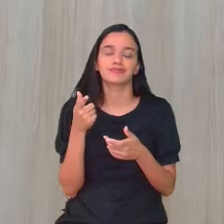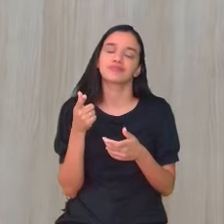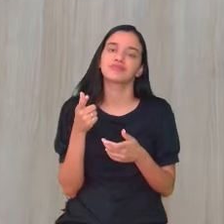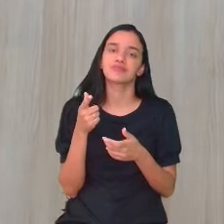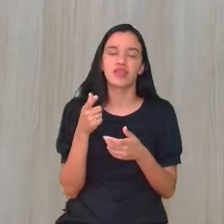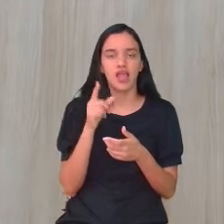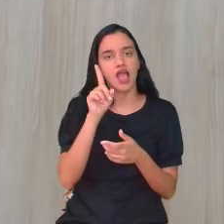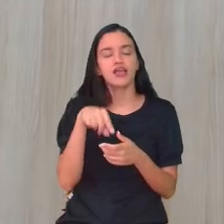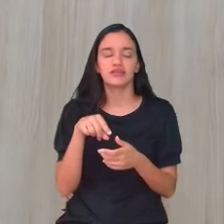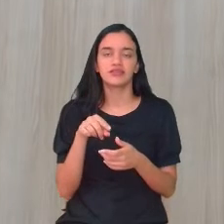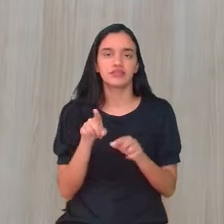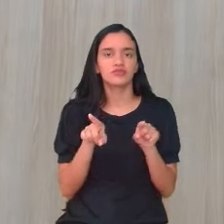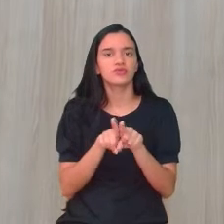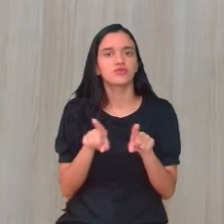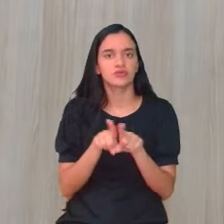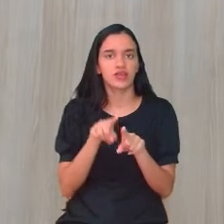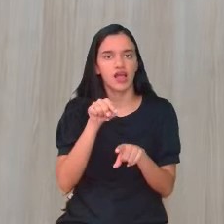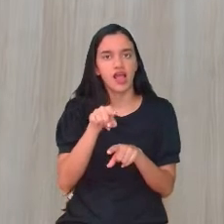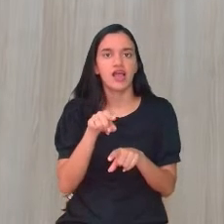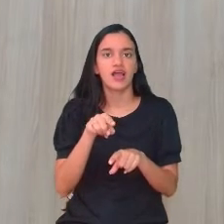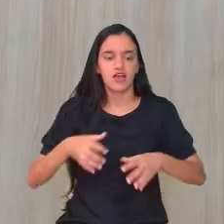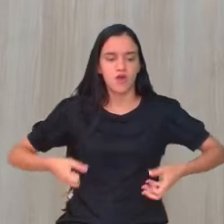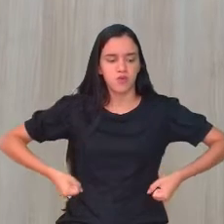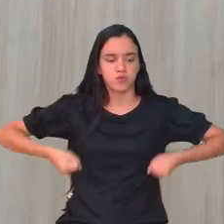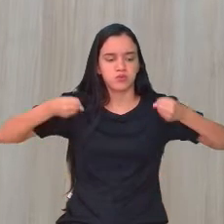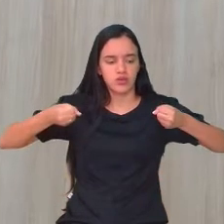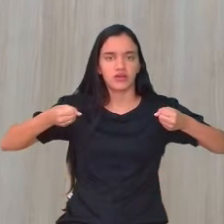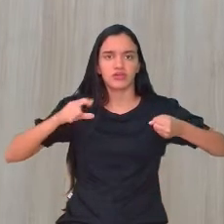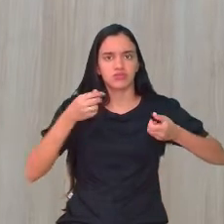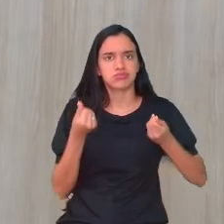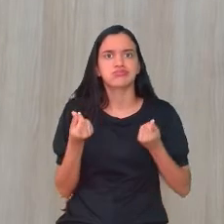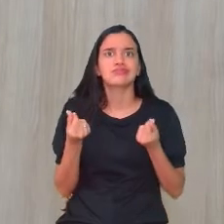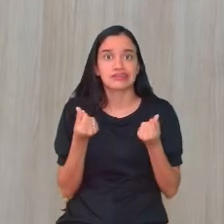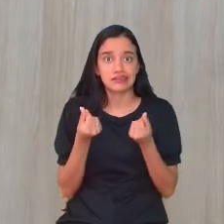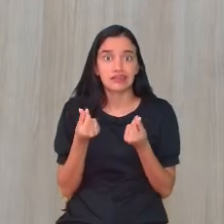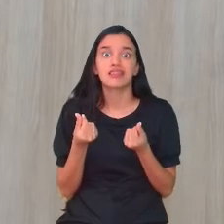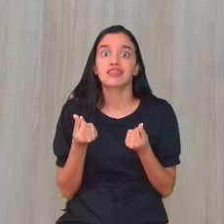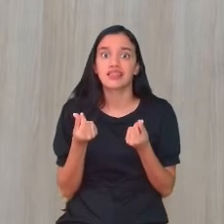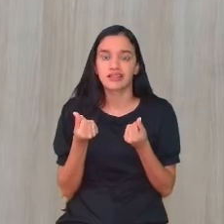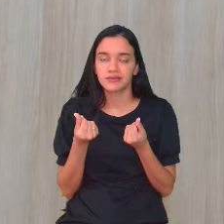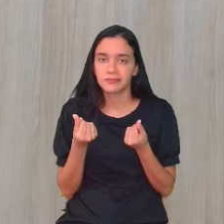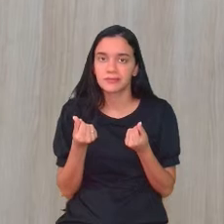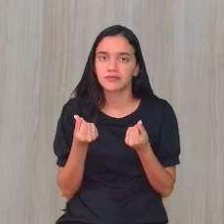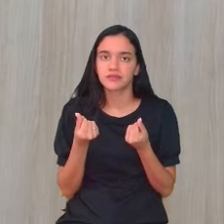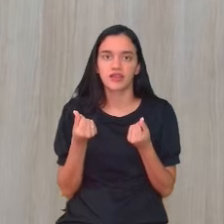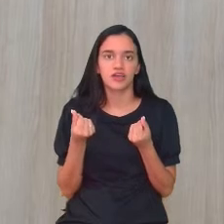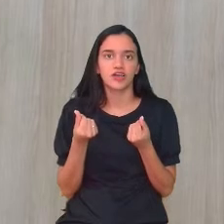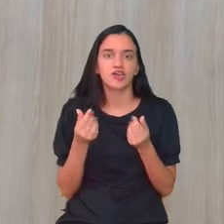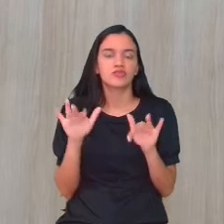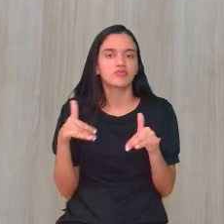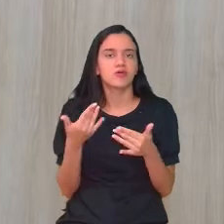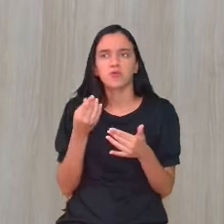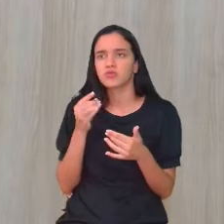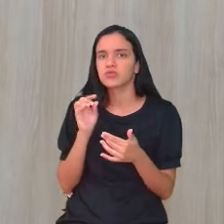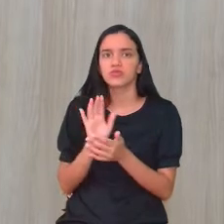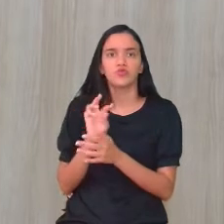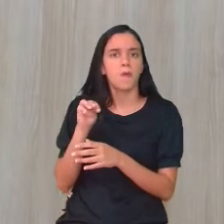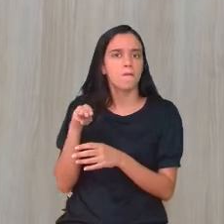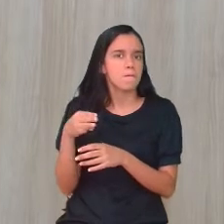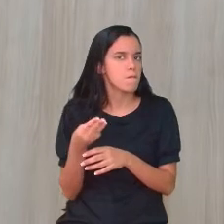da questão. Isso, você saía com uma mala, né? Imagine você sair com uma mala, né, de não sei quantos mil reais aí,